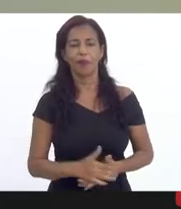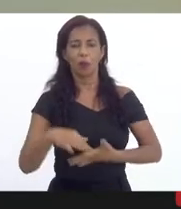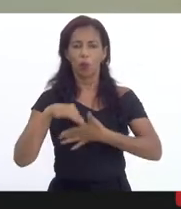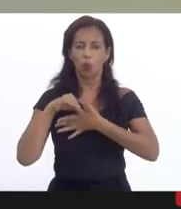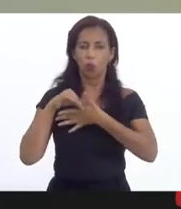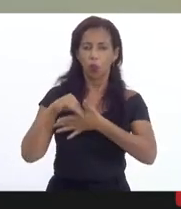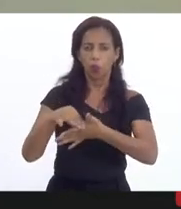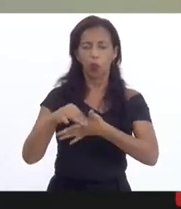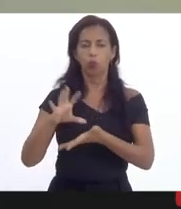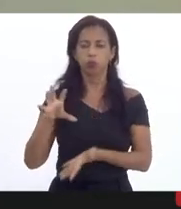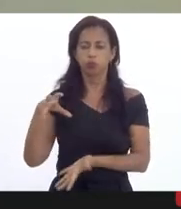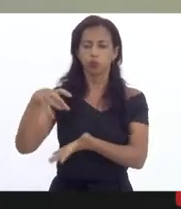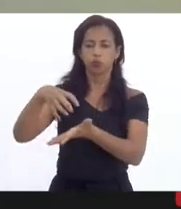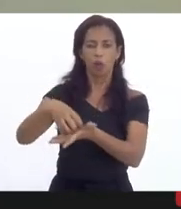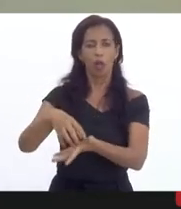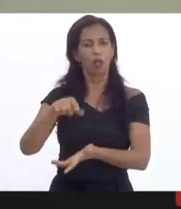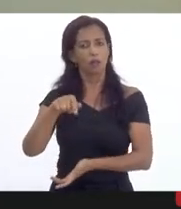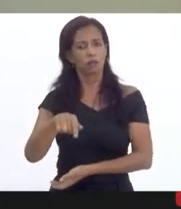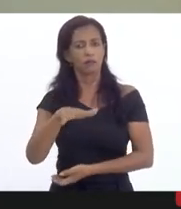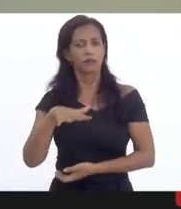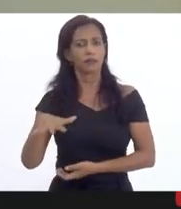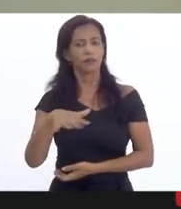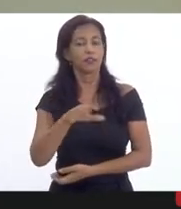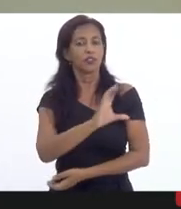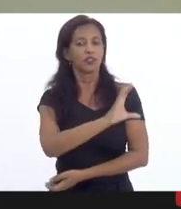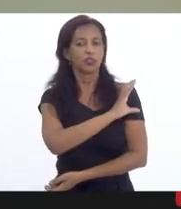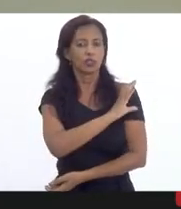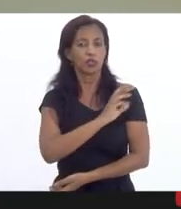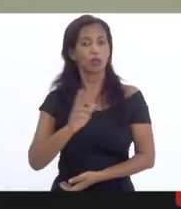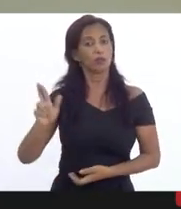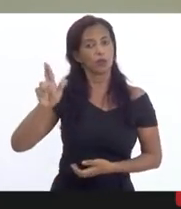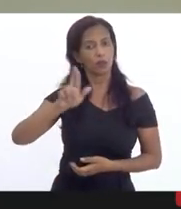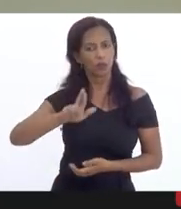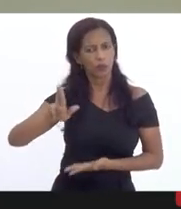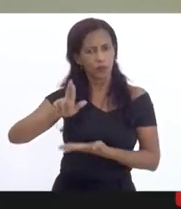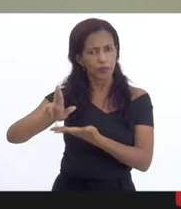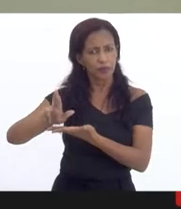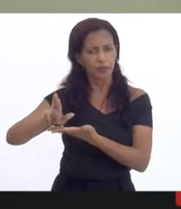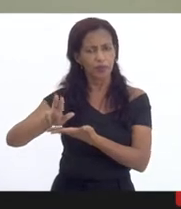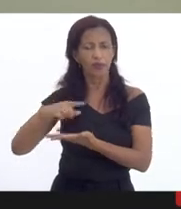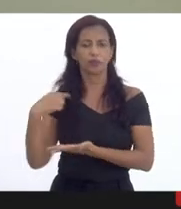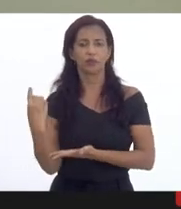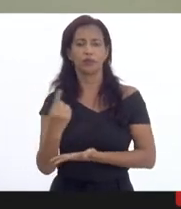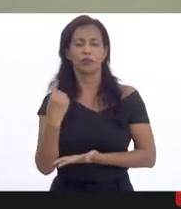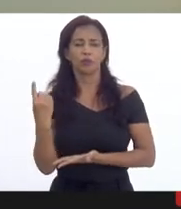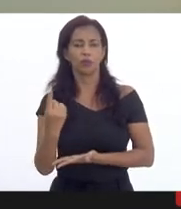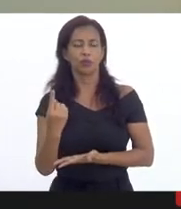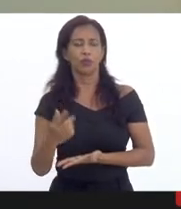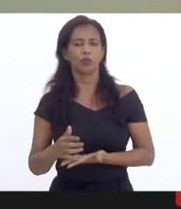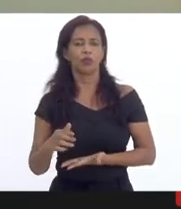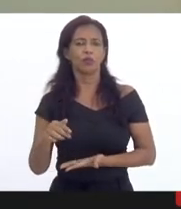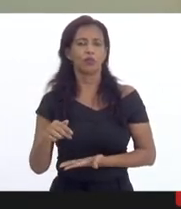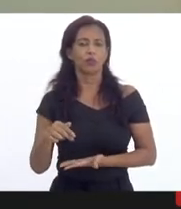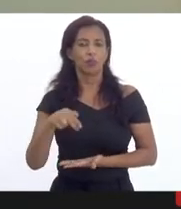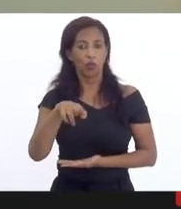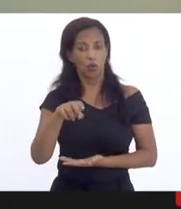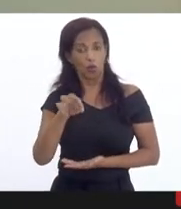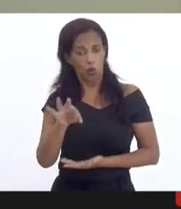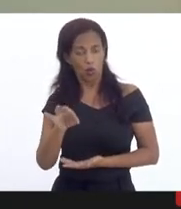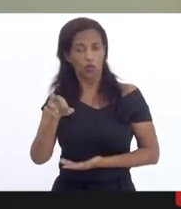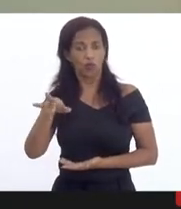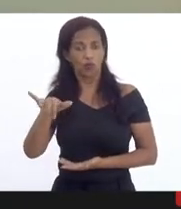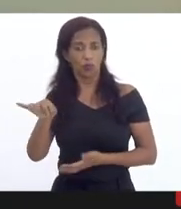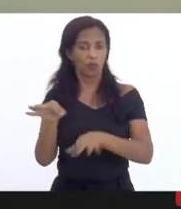autoridades locais da cidade de Campos e da Universidade do Norte Fluminense, que estão aí